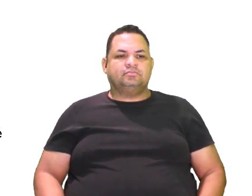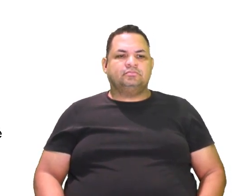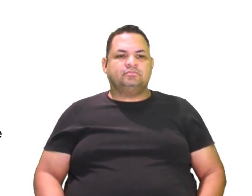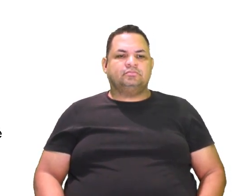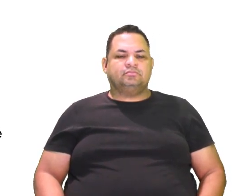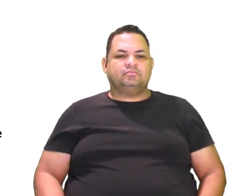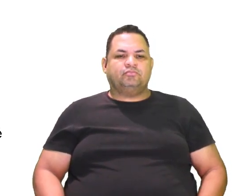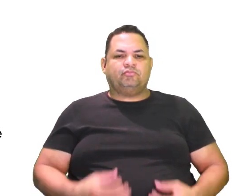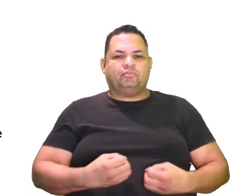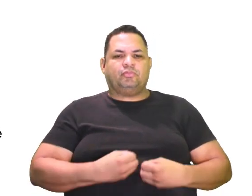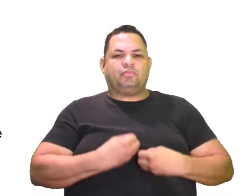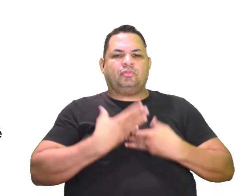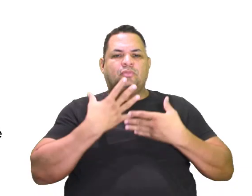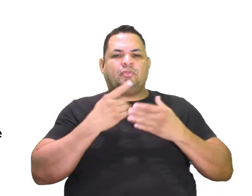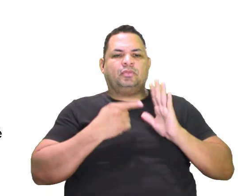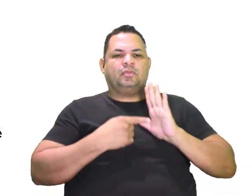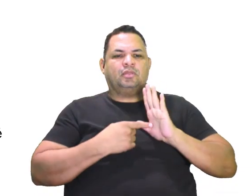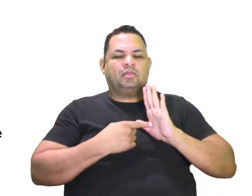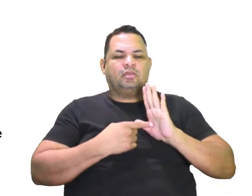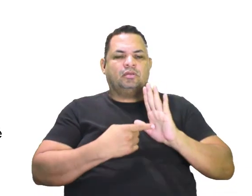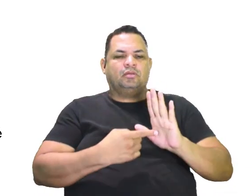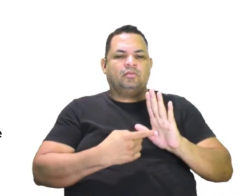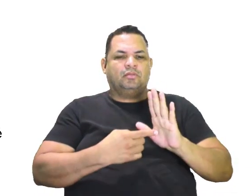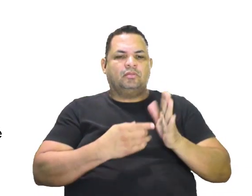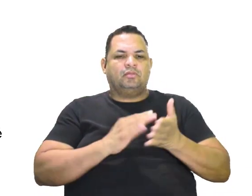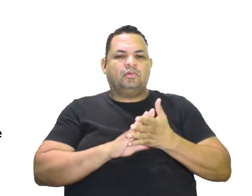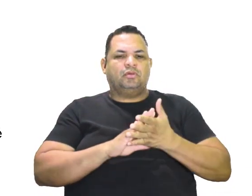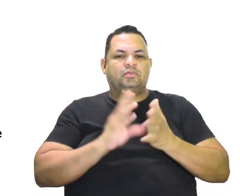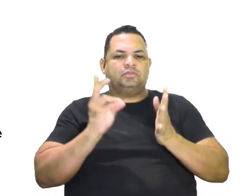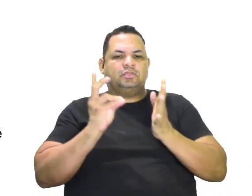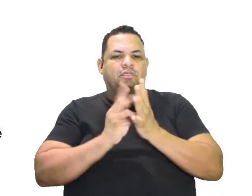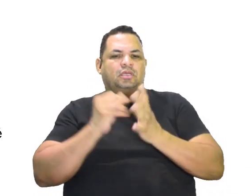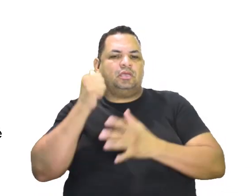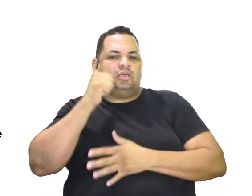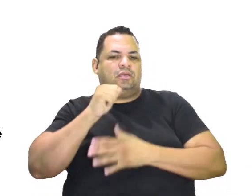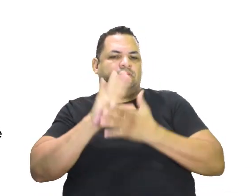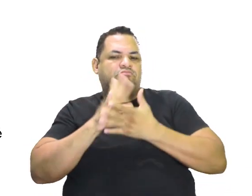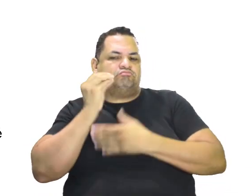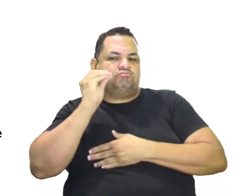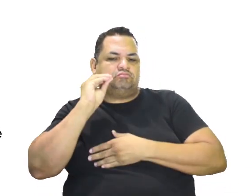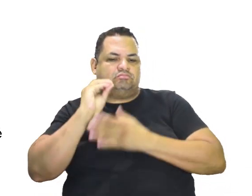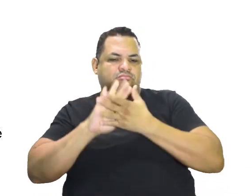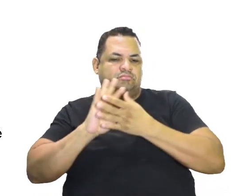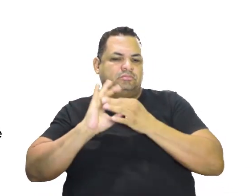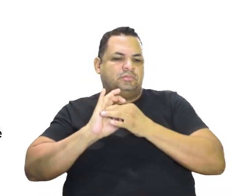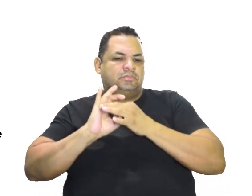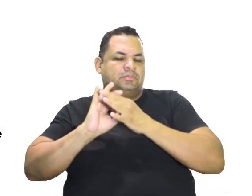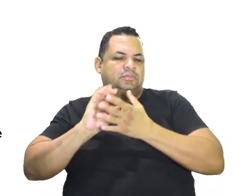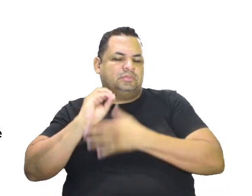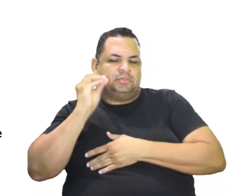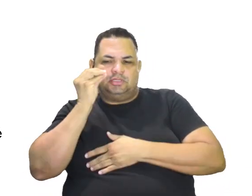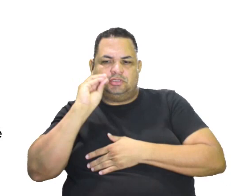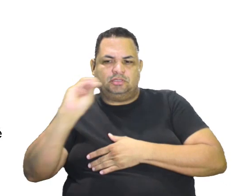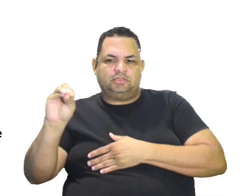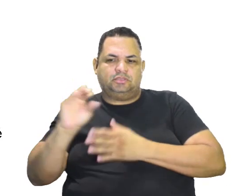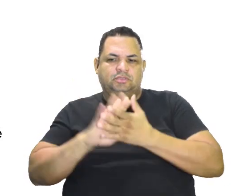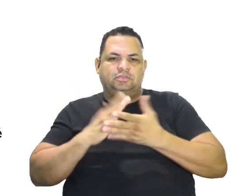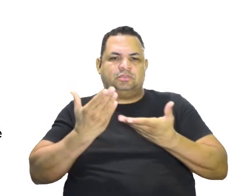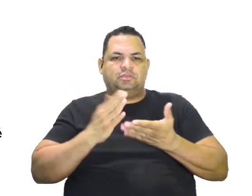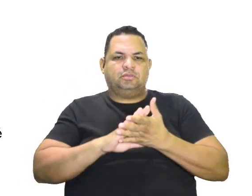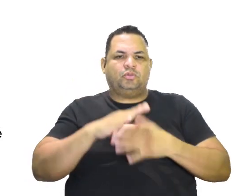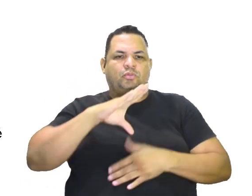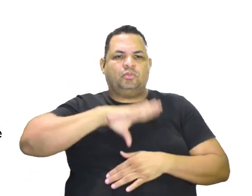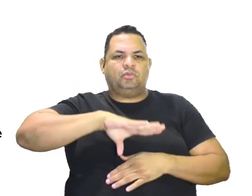O poema narra a desventura da Índia, que, abandonada pelo português Caramuru, se atira ao